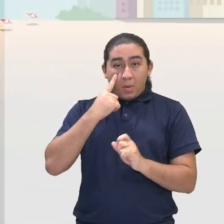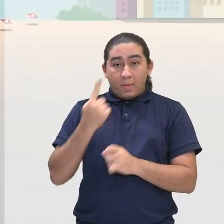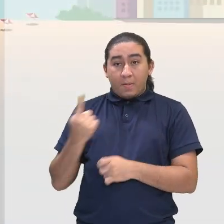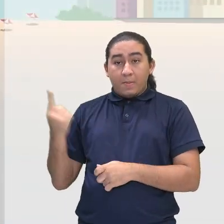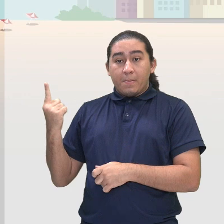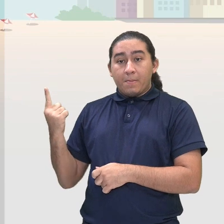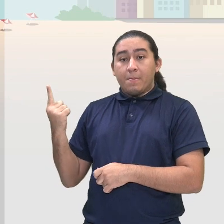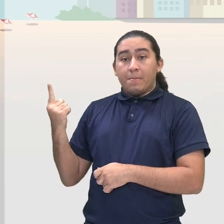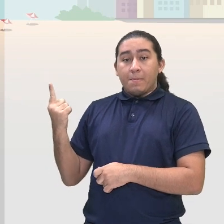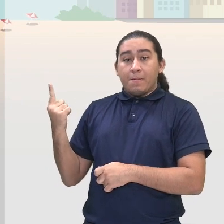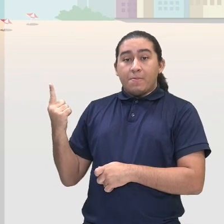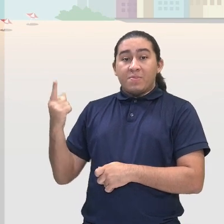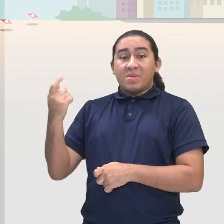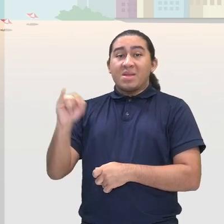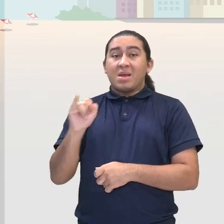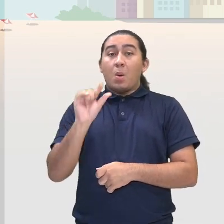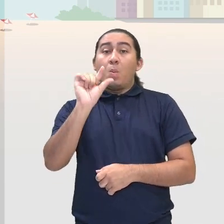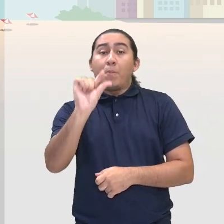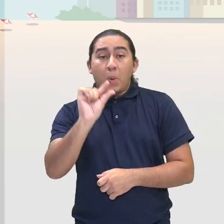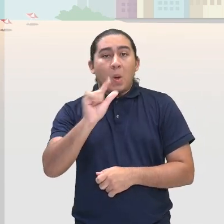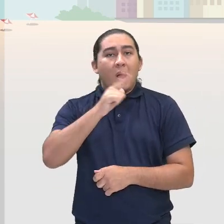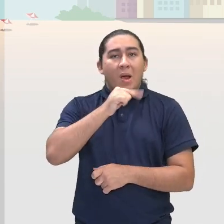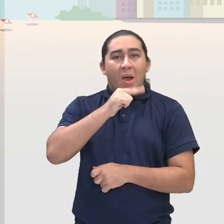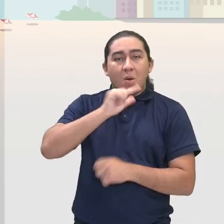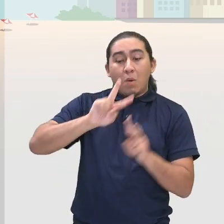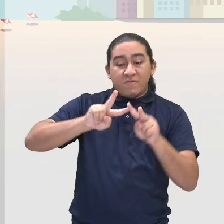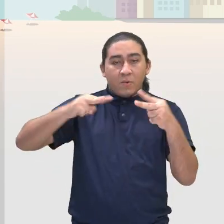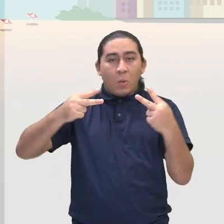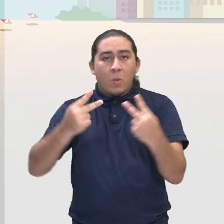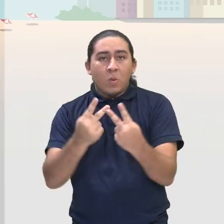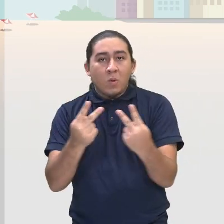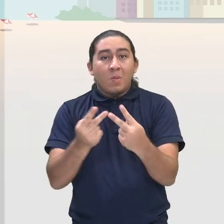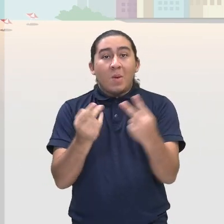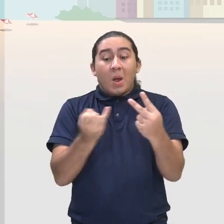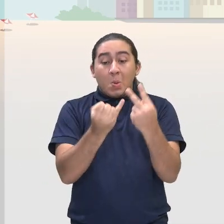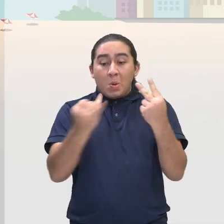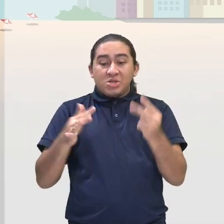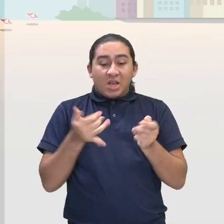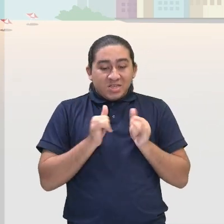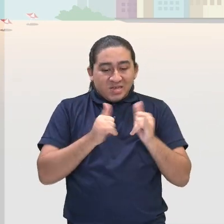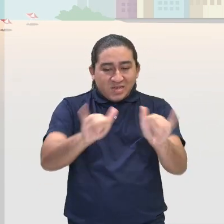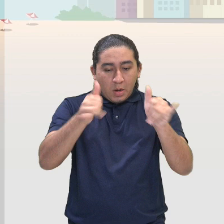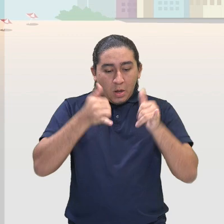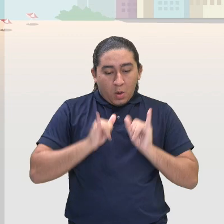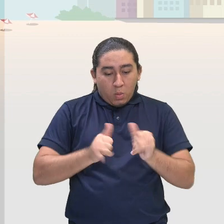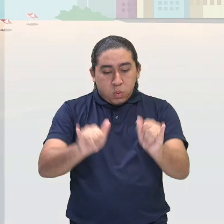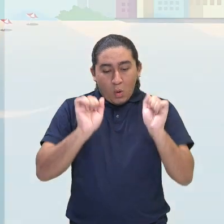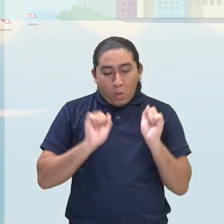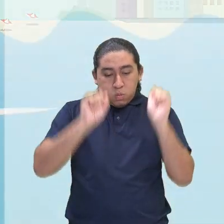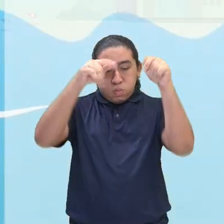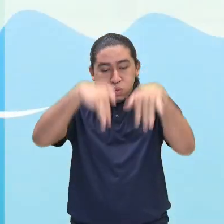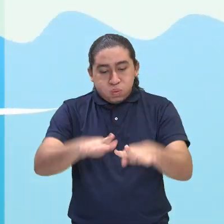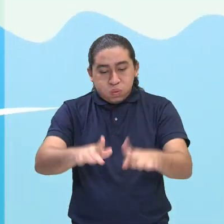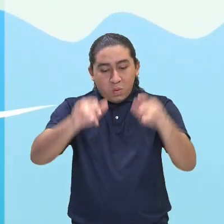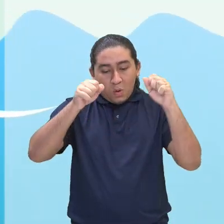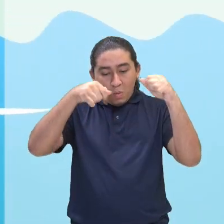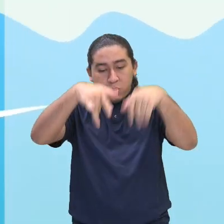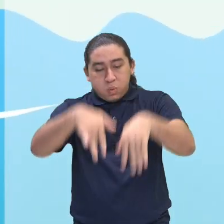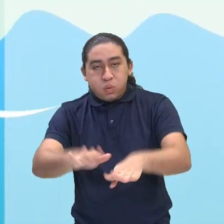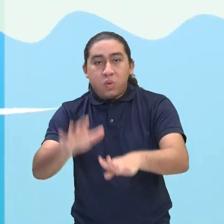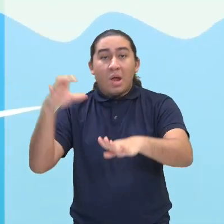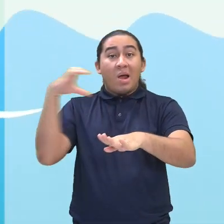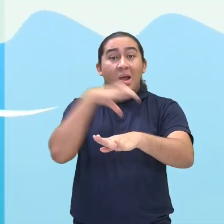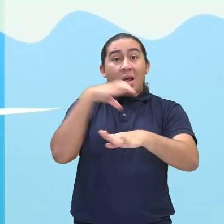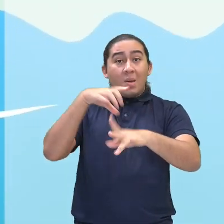Quando há menos água para se propagar, a quantidade ainda gigantesca de energia fica comprimida. A velocidade da